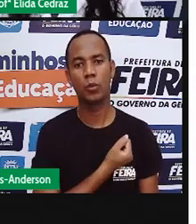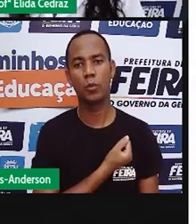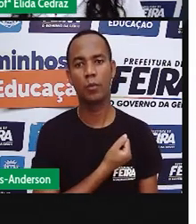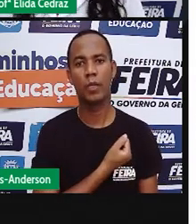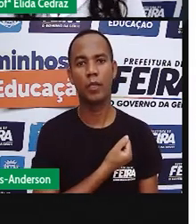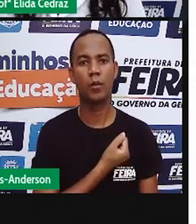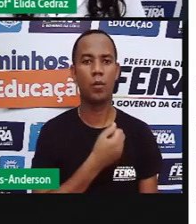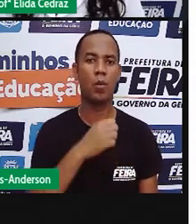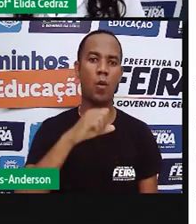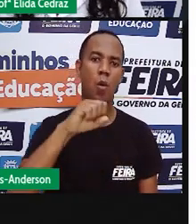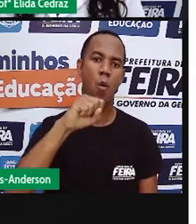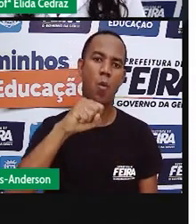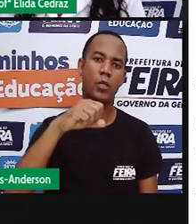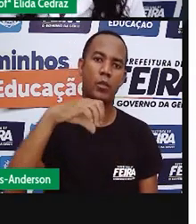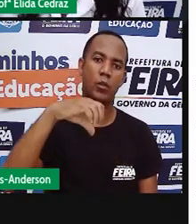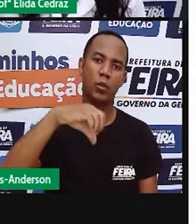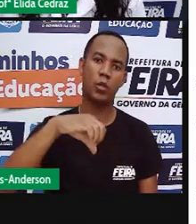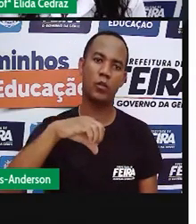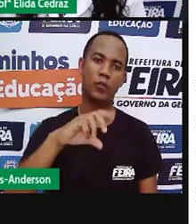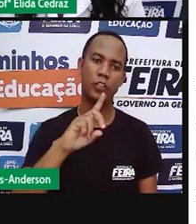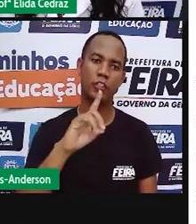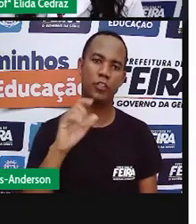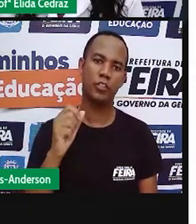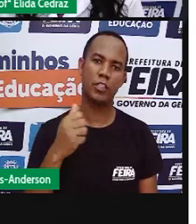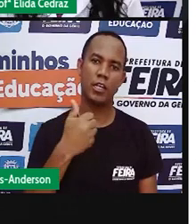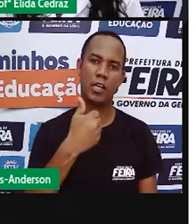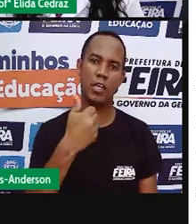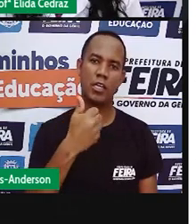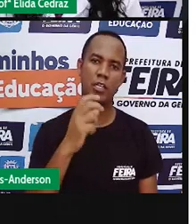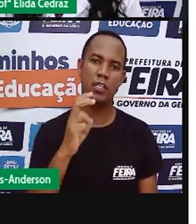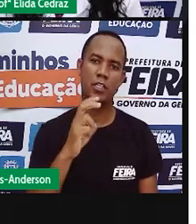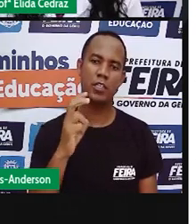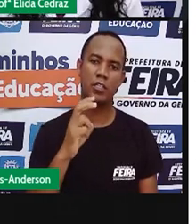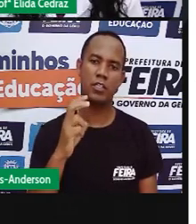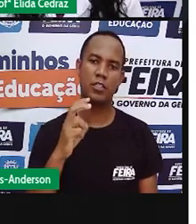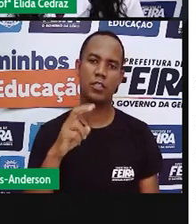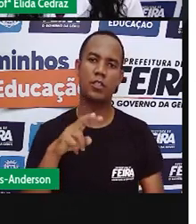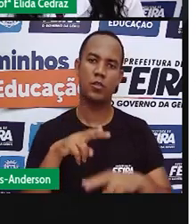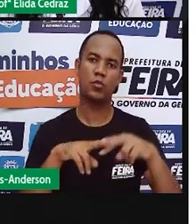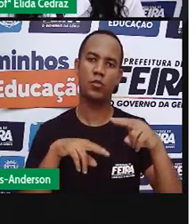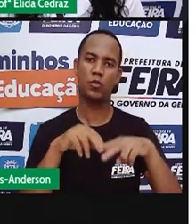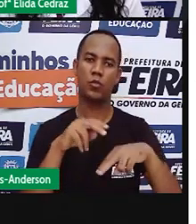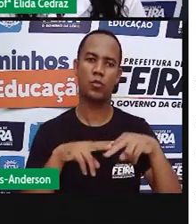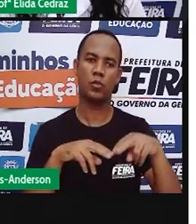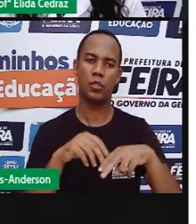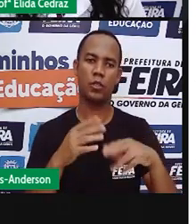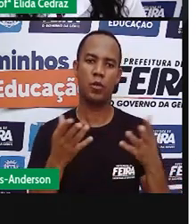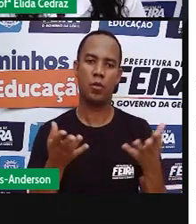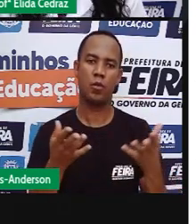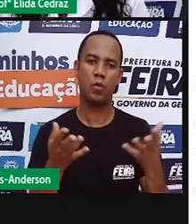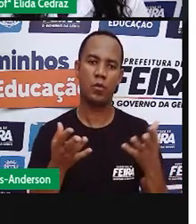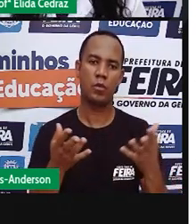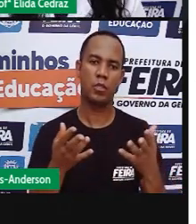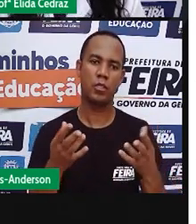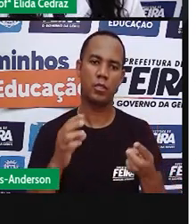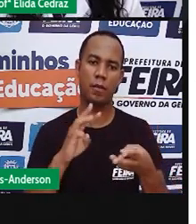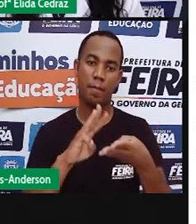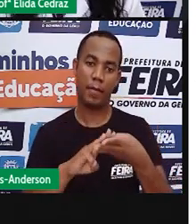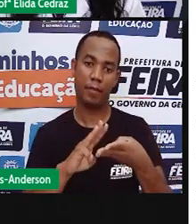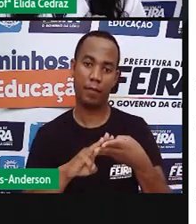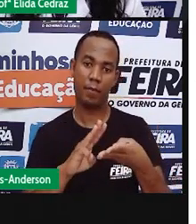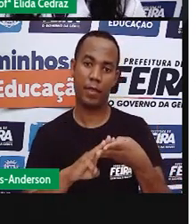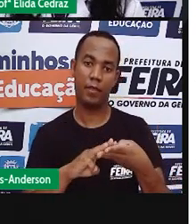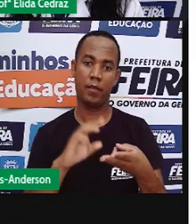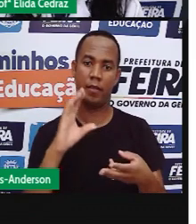89, dia 15 de junho, terça-feira. A nossa área, Matemática e Ciências da Natureza. E o tema de